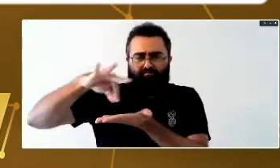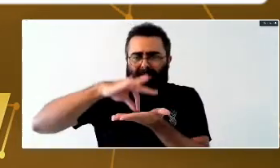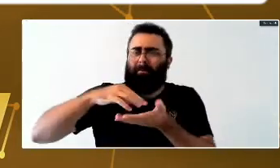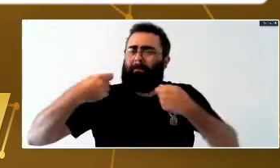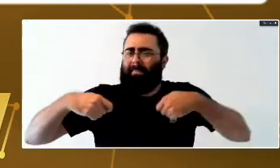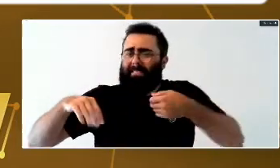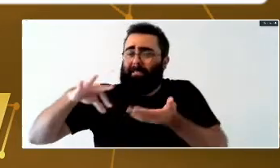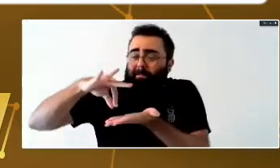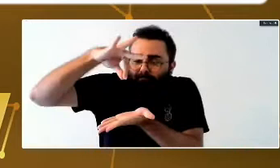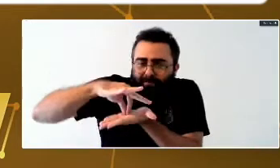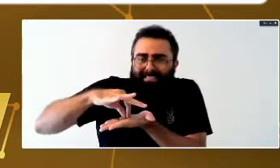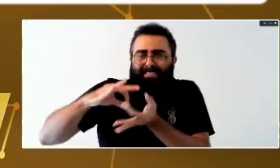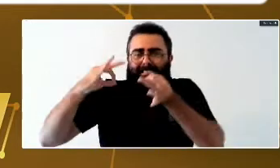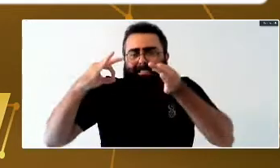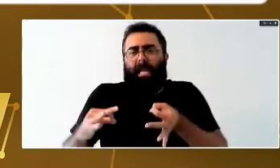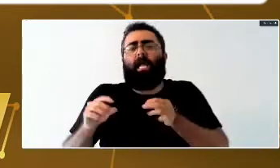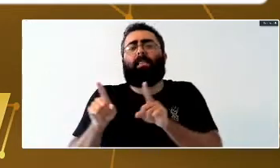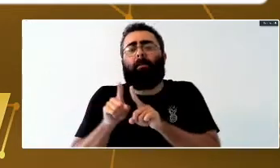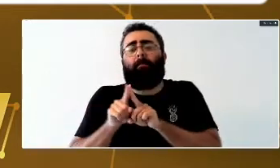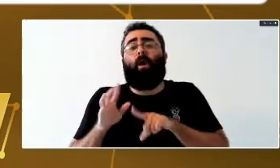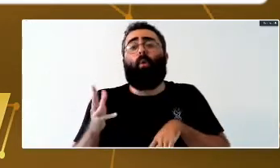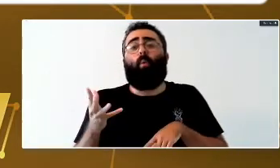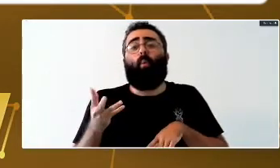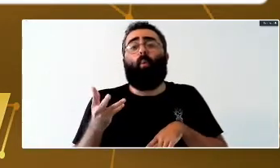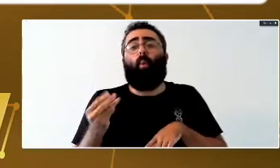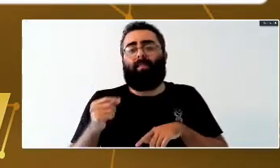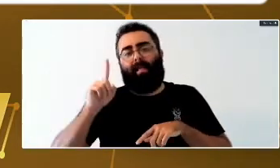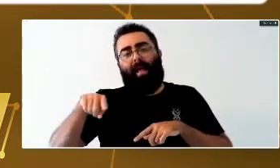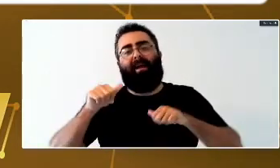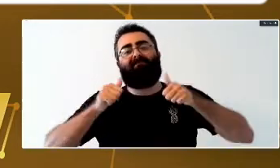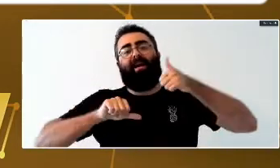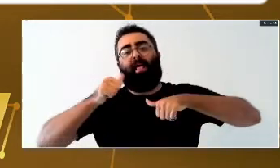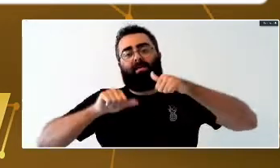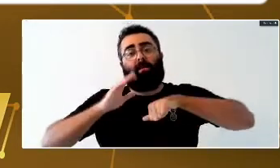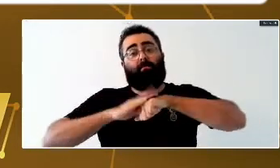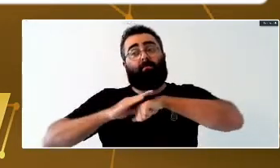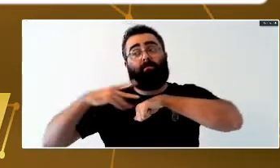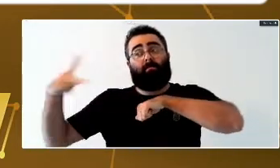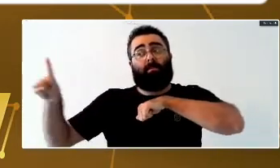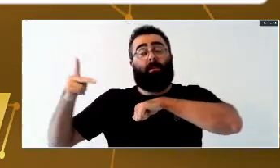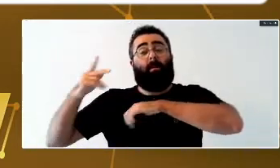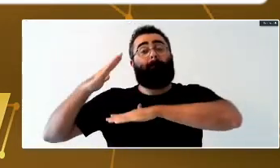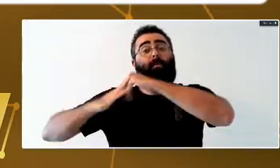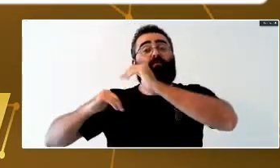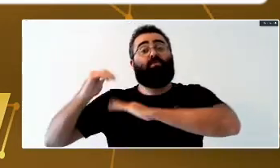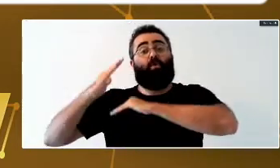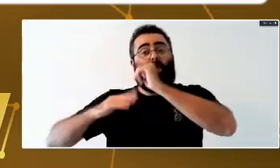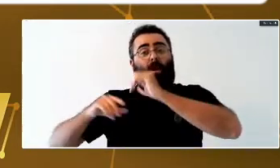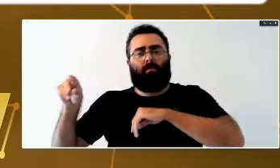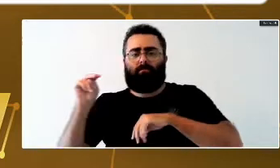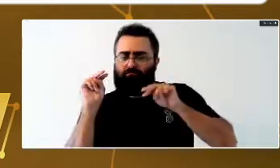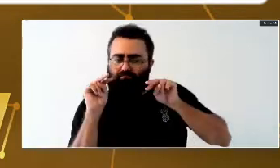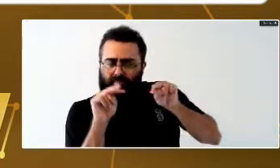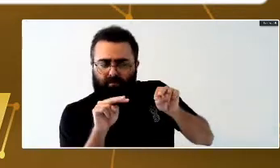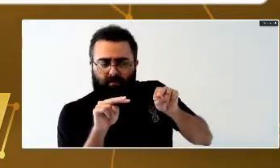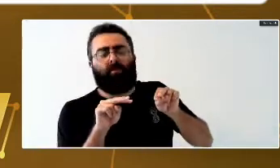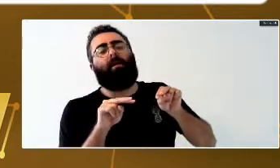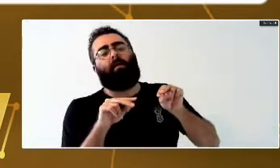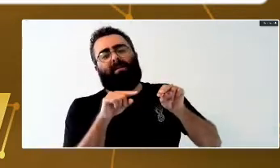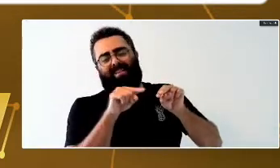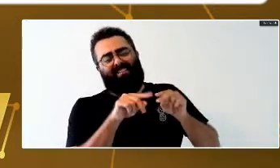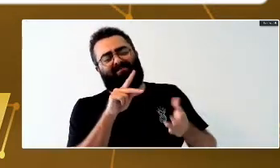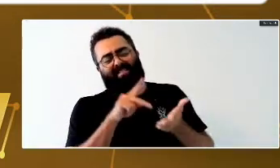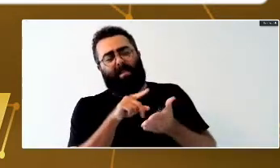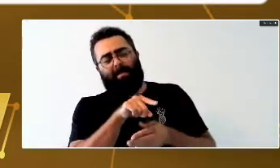ter uma qualidade verificada por um profissional qualificado, de forma que ela realmente represente